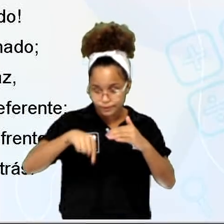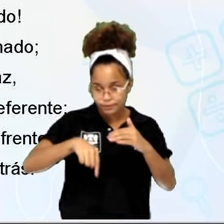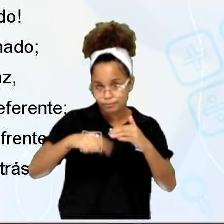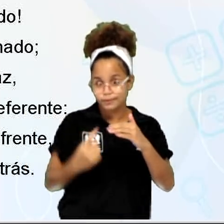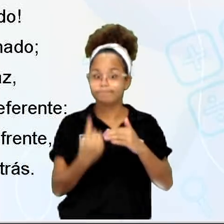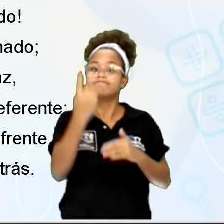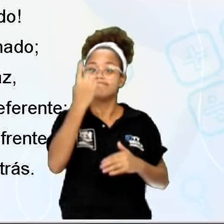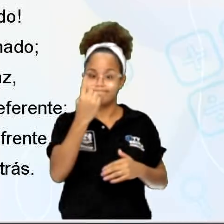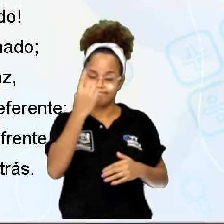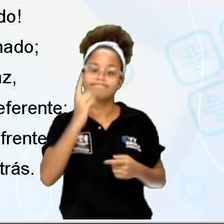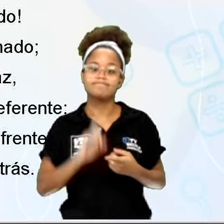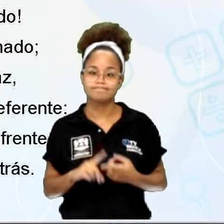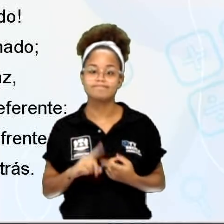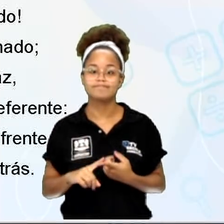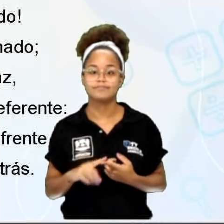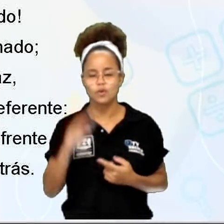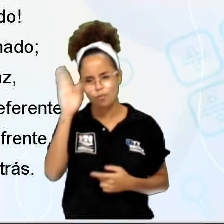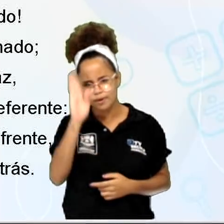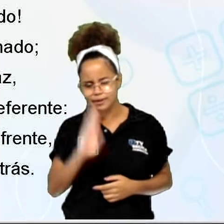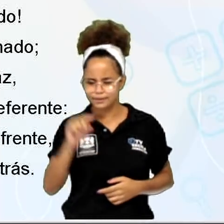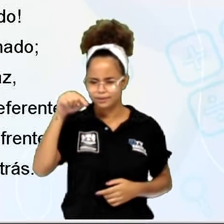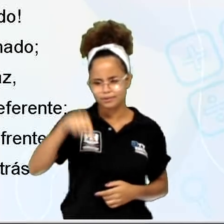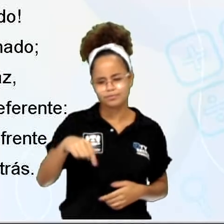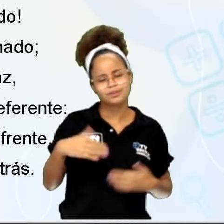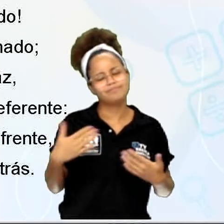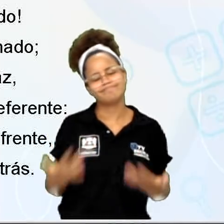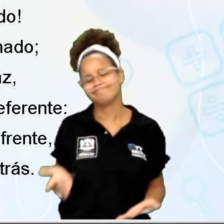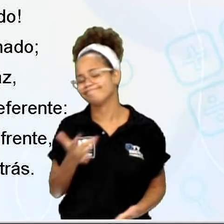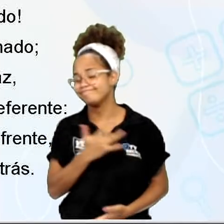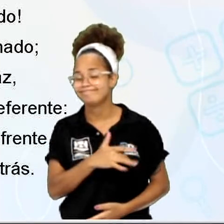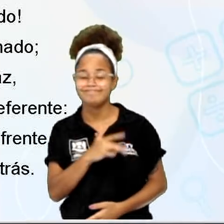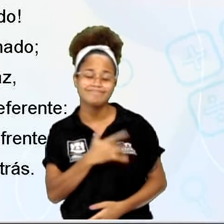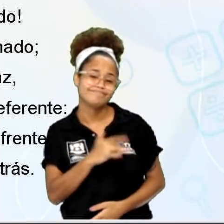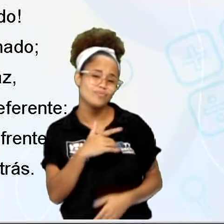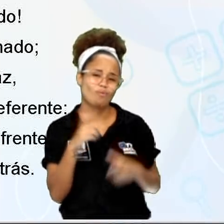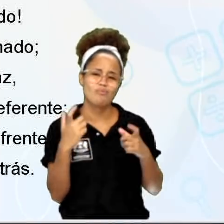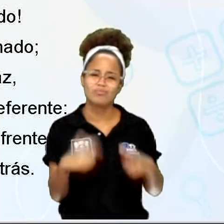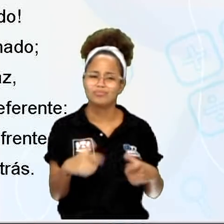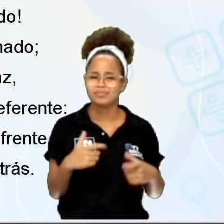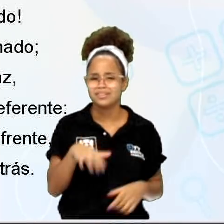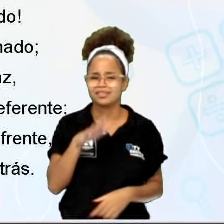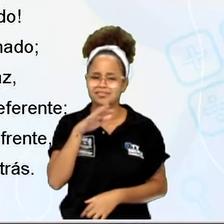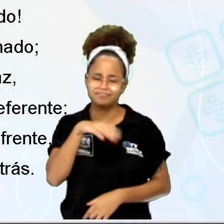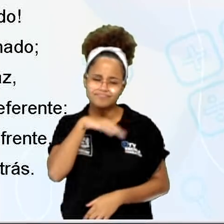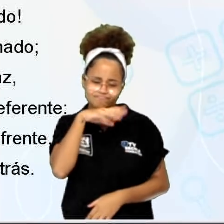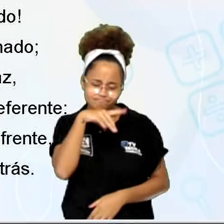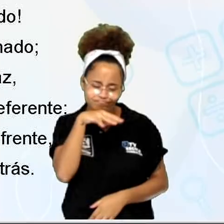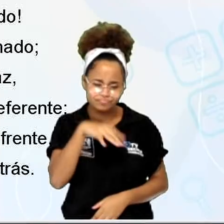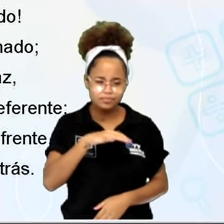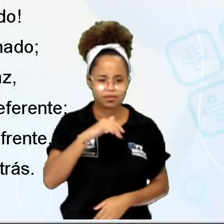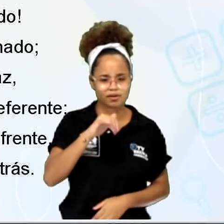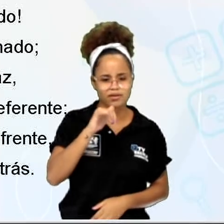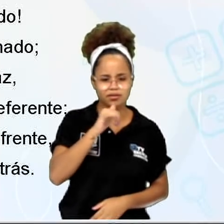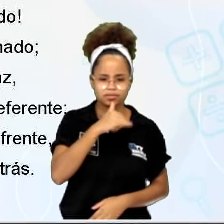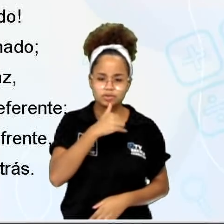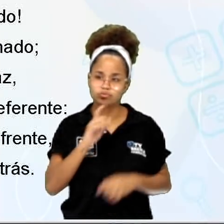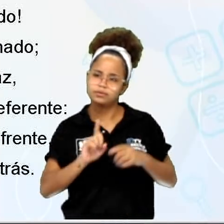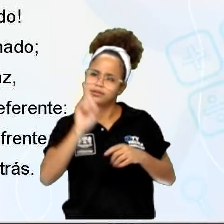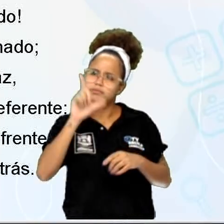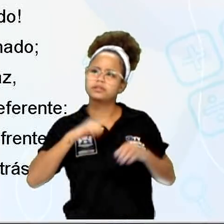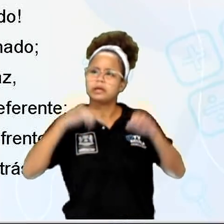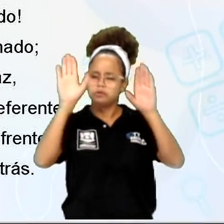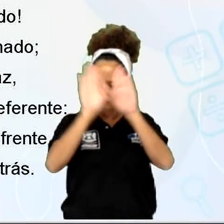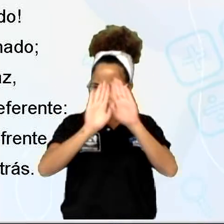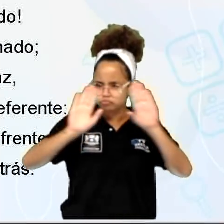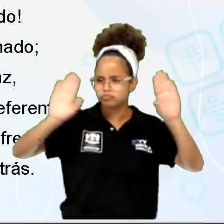de cima. Brasil de baixo, coitado, é um pobre abandonado. O de cima tem cartaz.